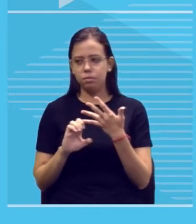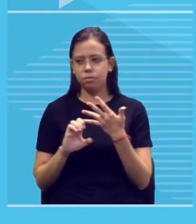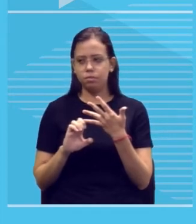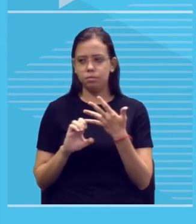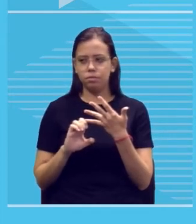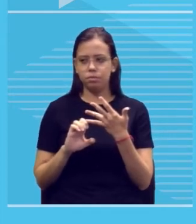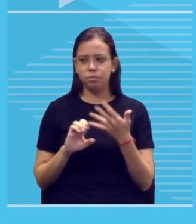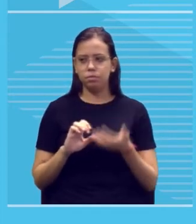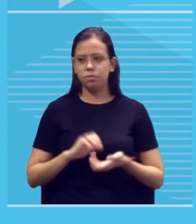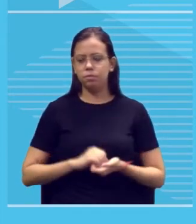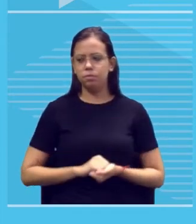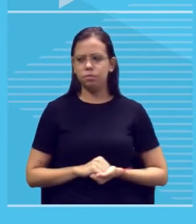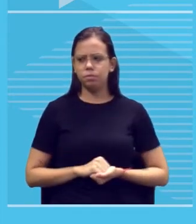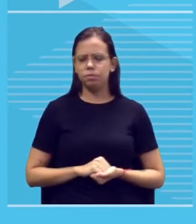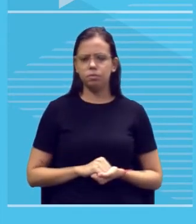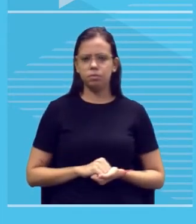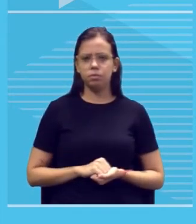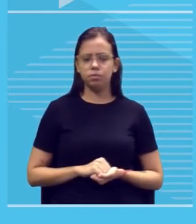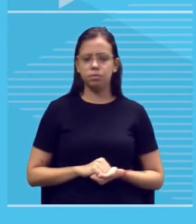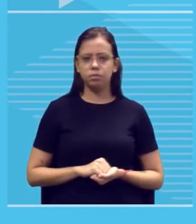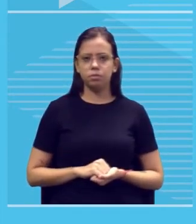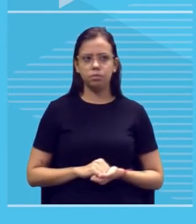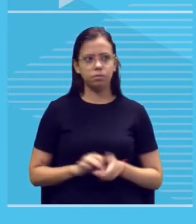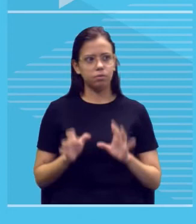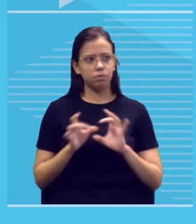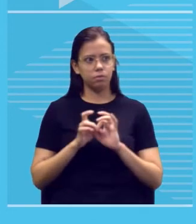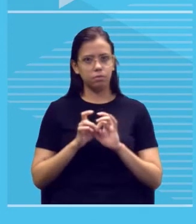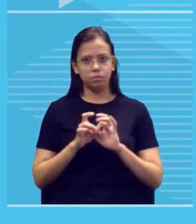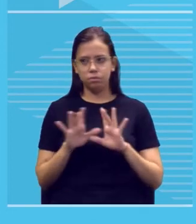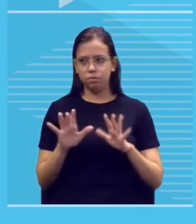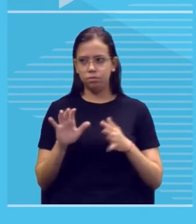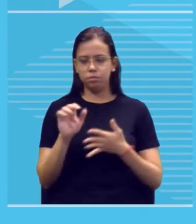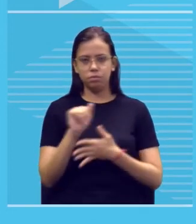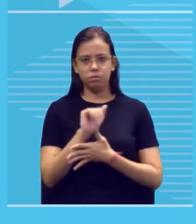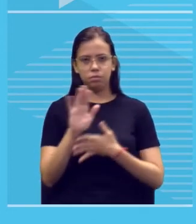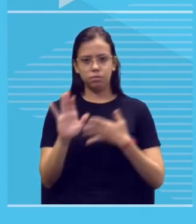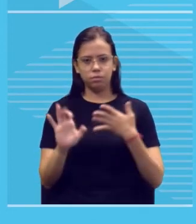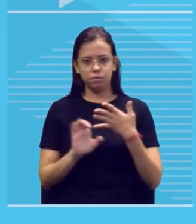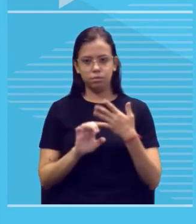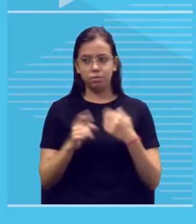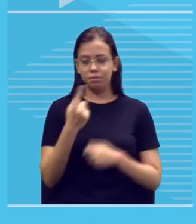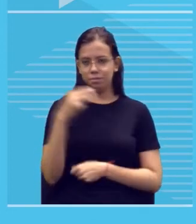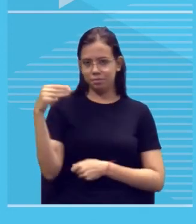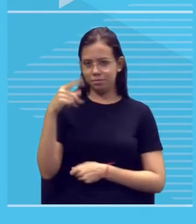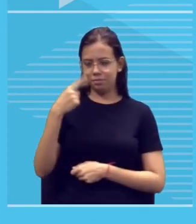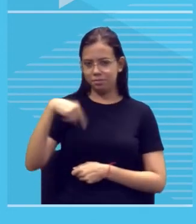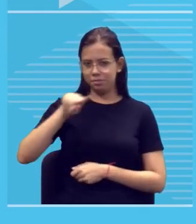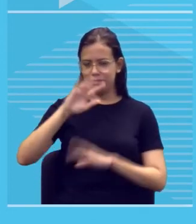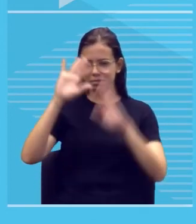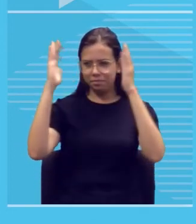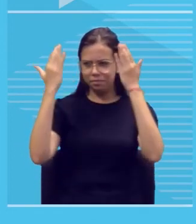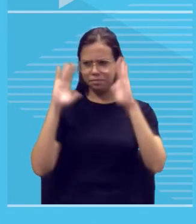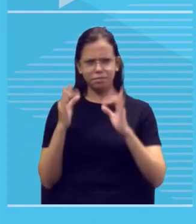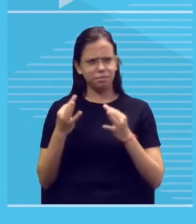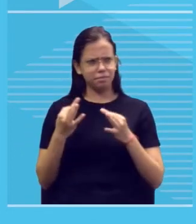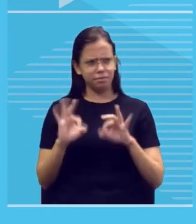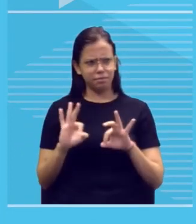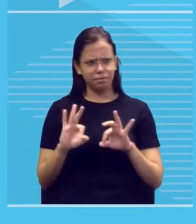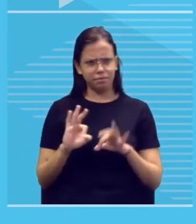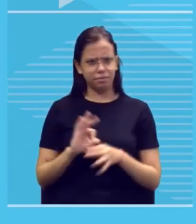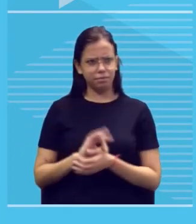vou deixar essa essas alternativas aí um minutinho para vocês analisarem é